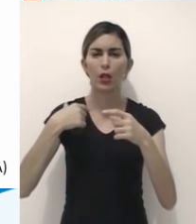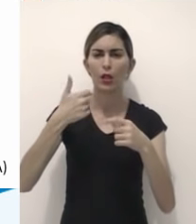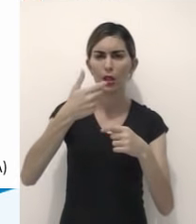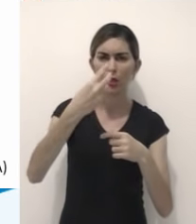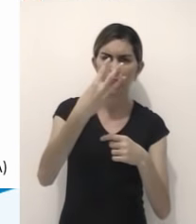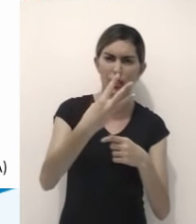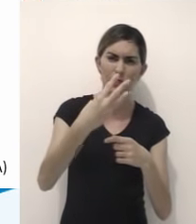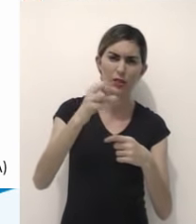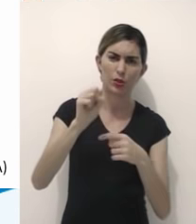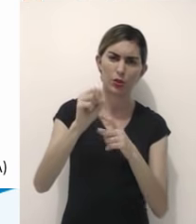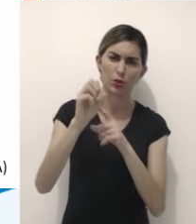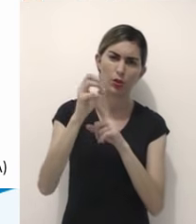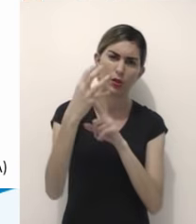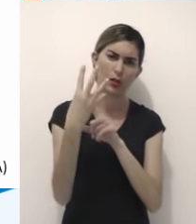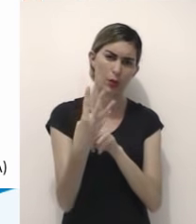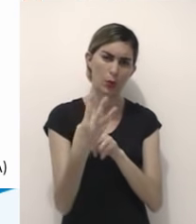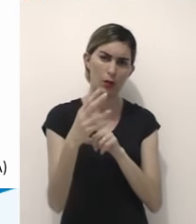de